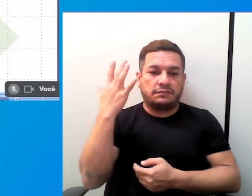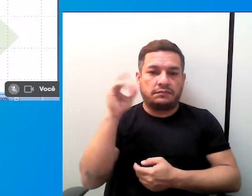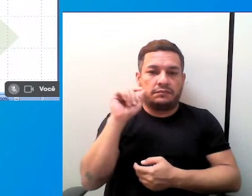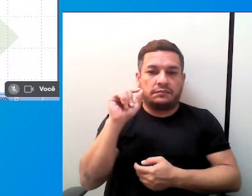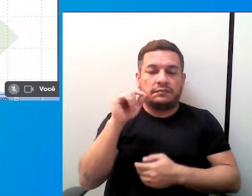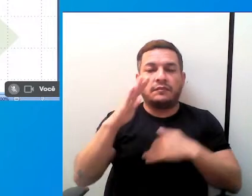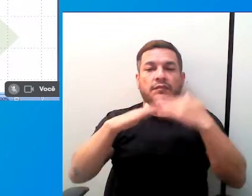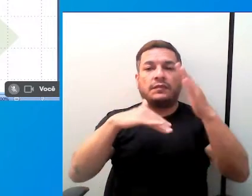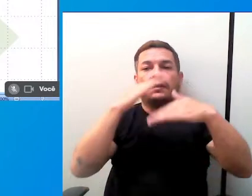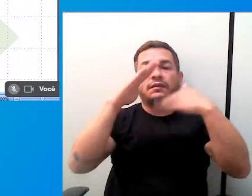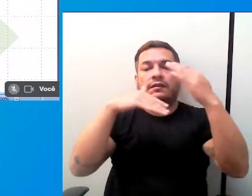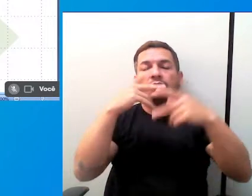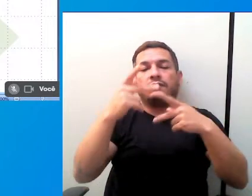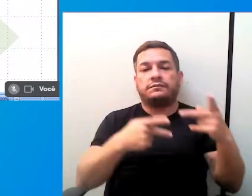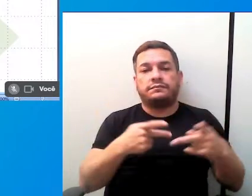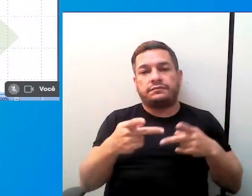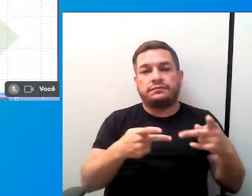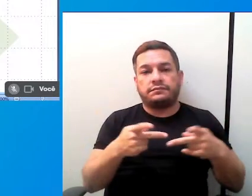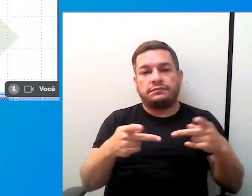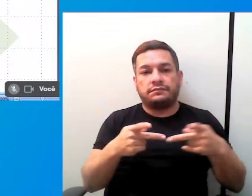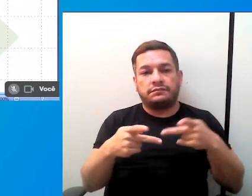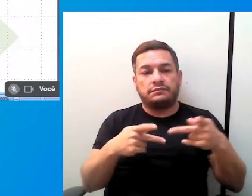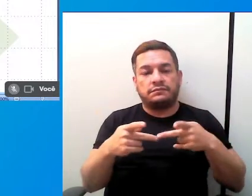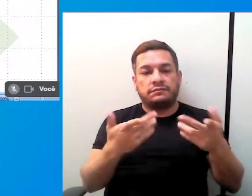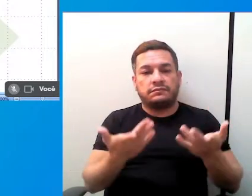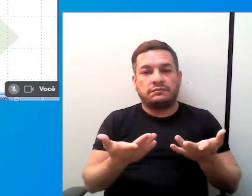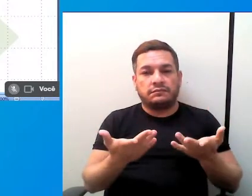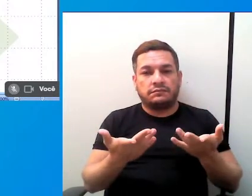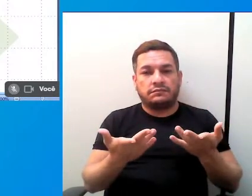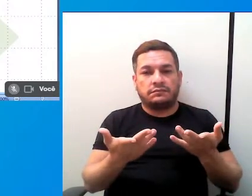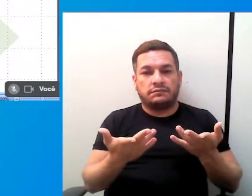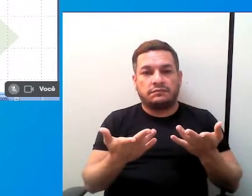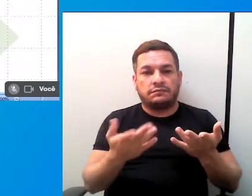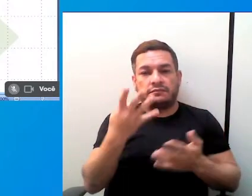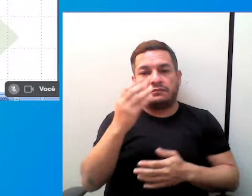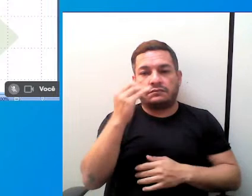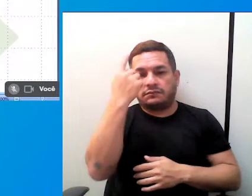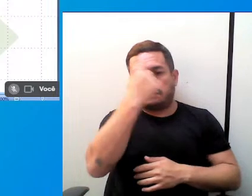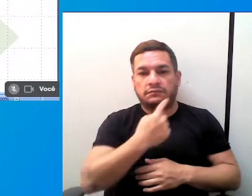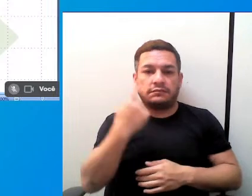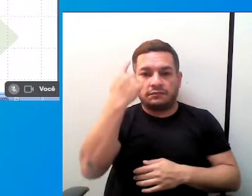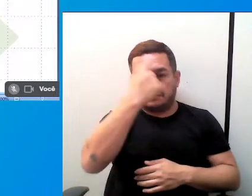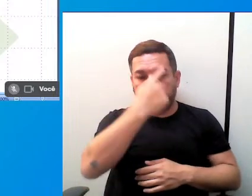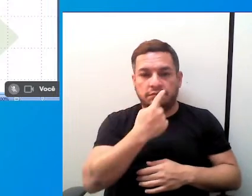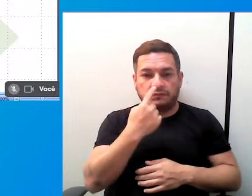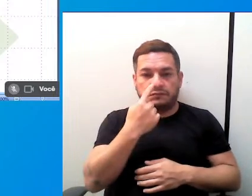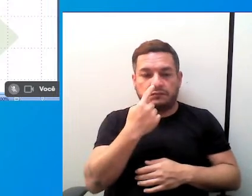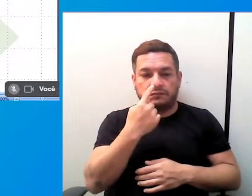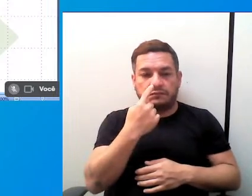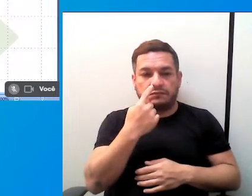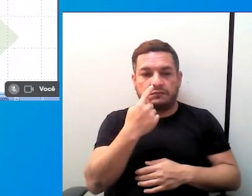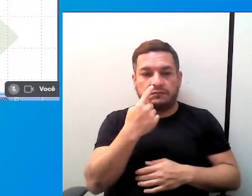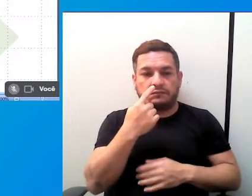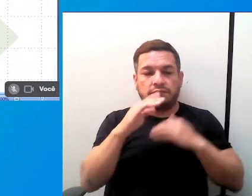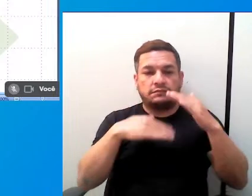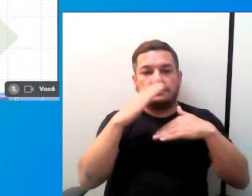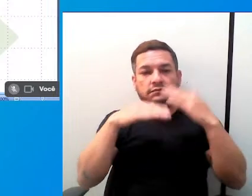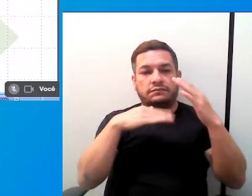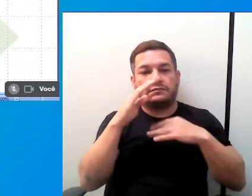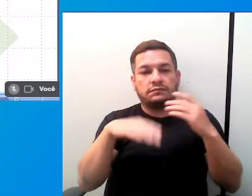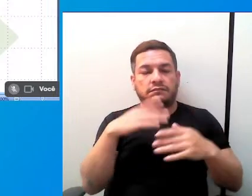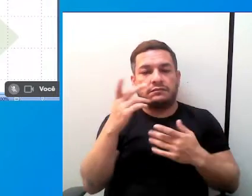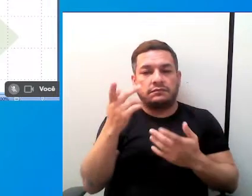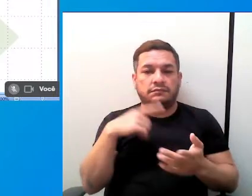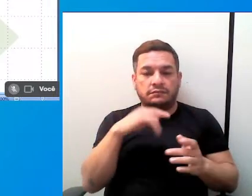o desenvolvimento desse projeto, a sua execução. São 40 horas de projeto a ser desenvolvido, normalmente